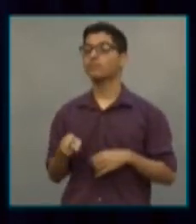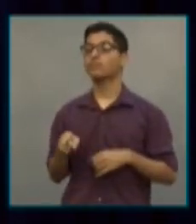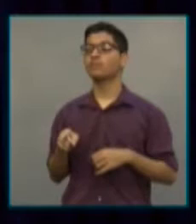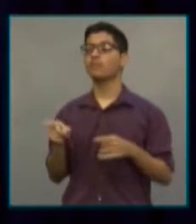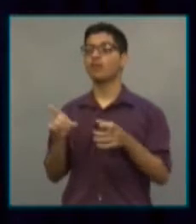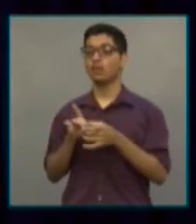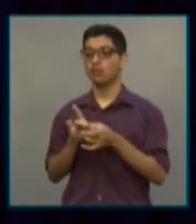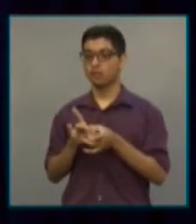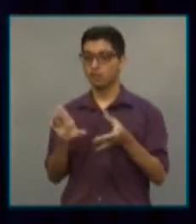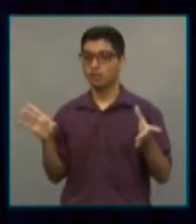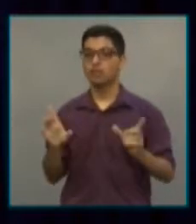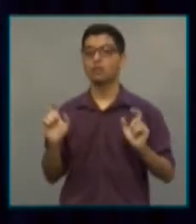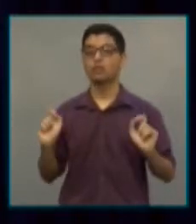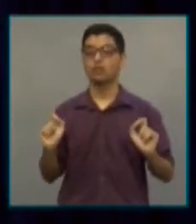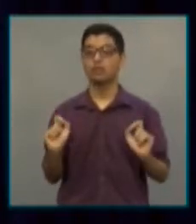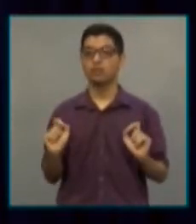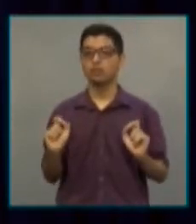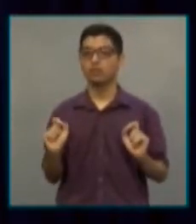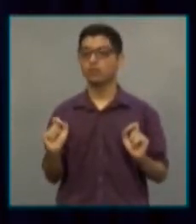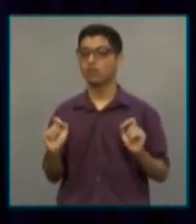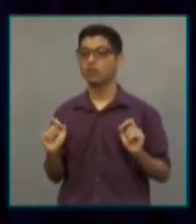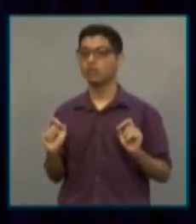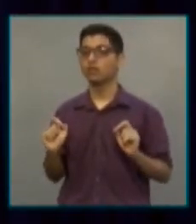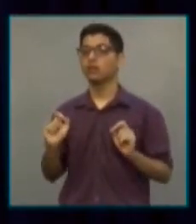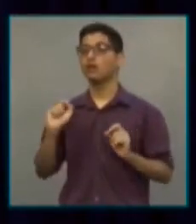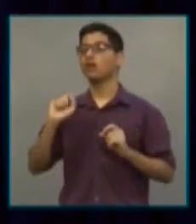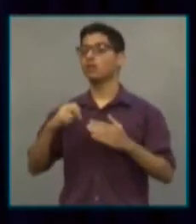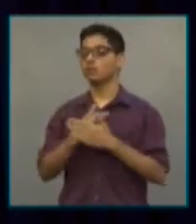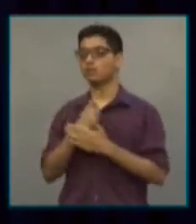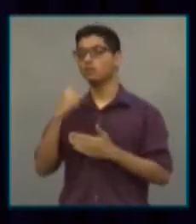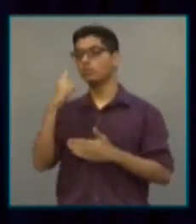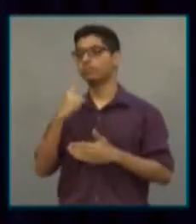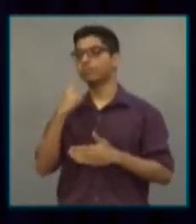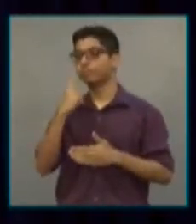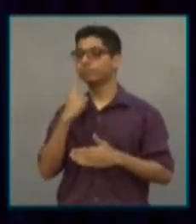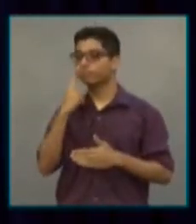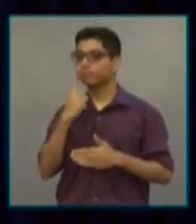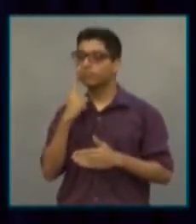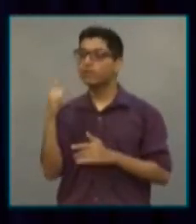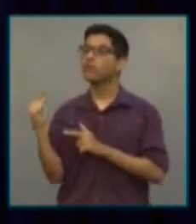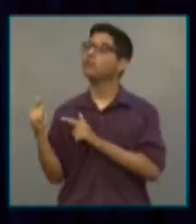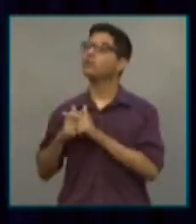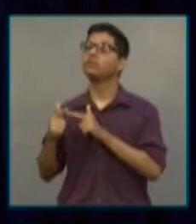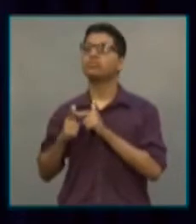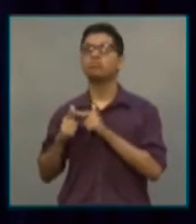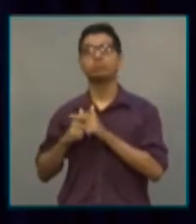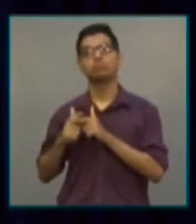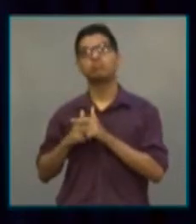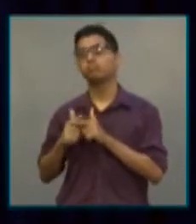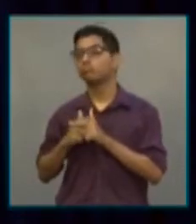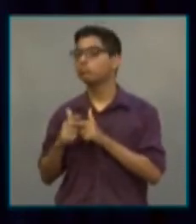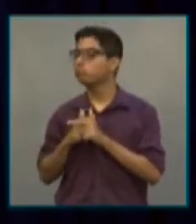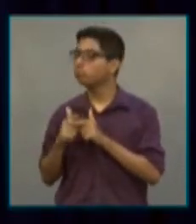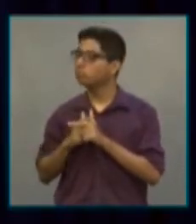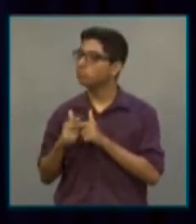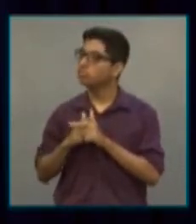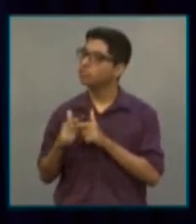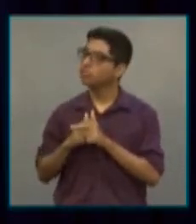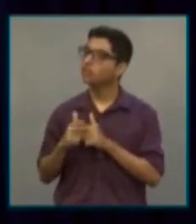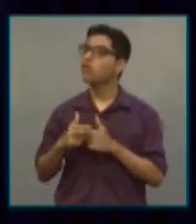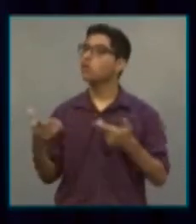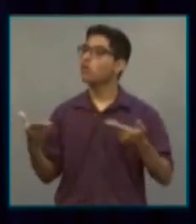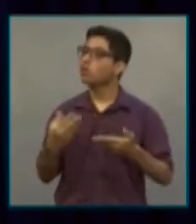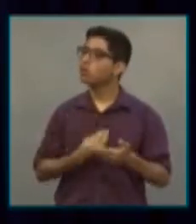advocacia chegasse a um estado deplorável. Advogar hoje no estado do Ceará, com as